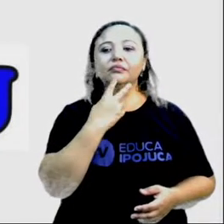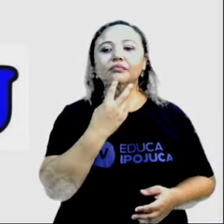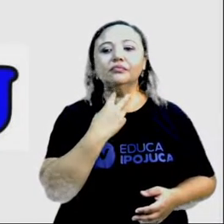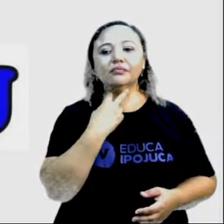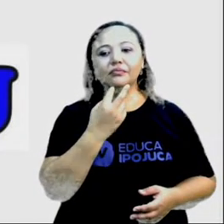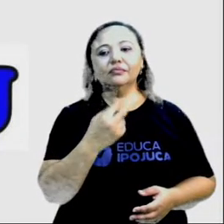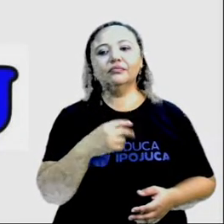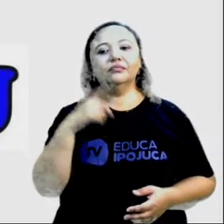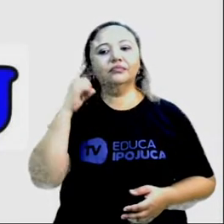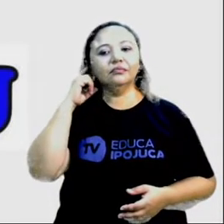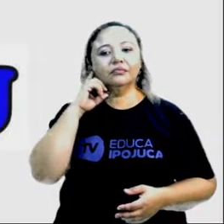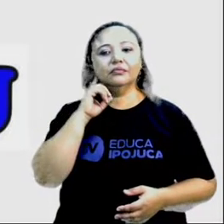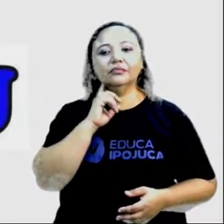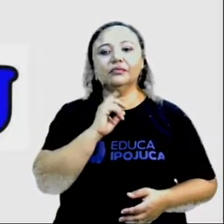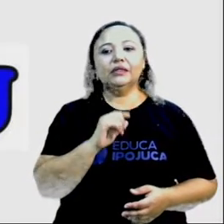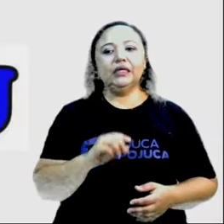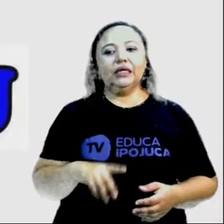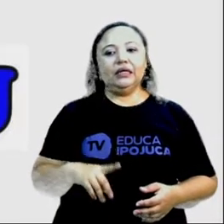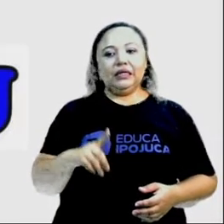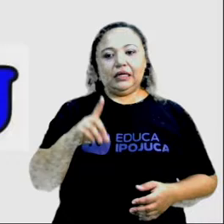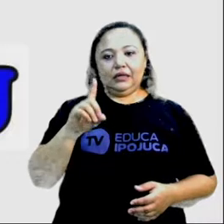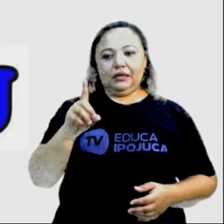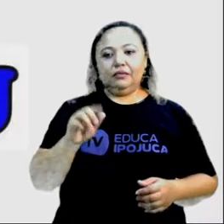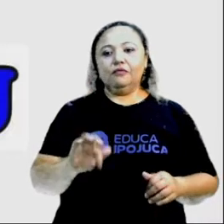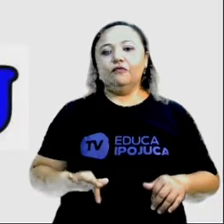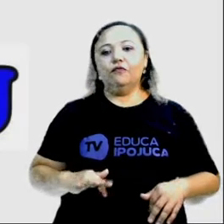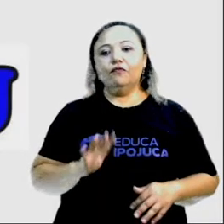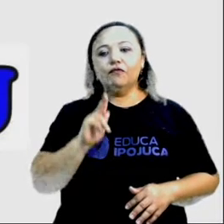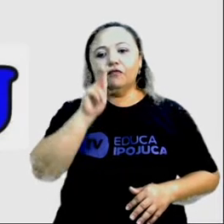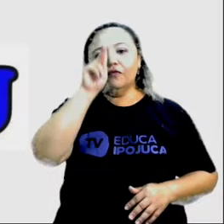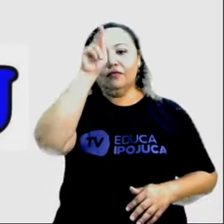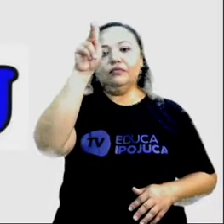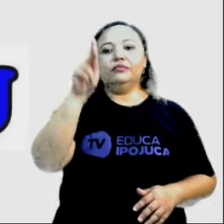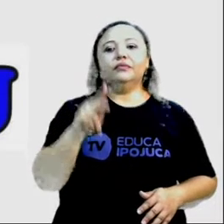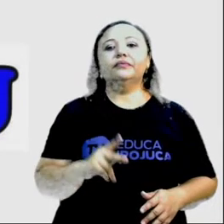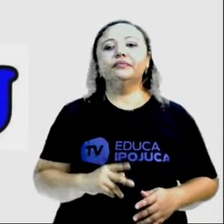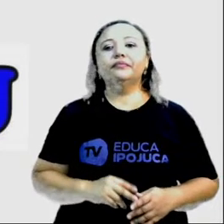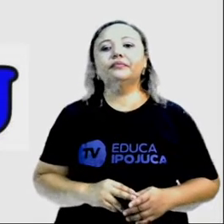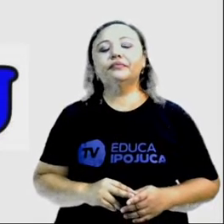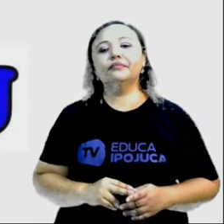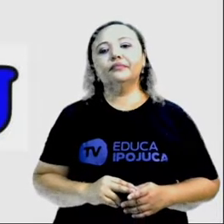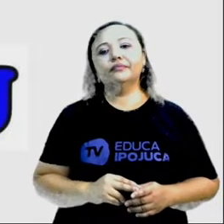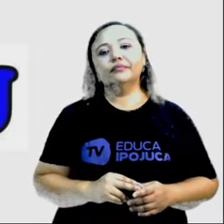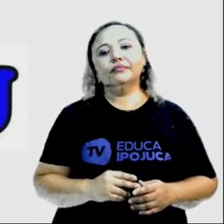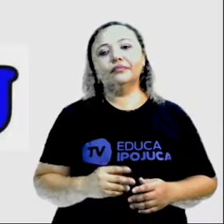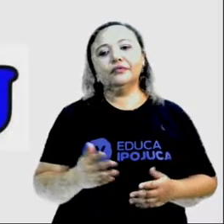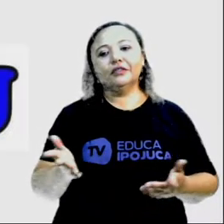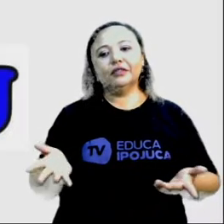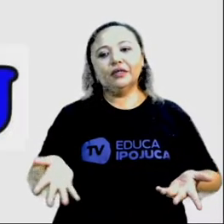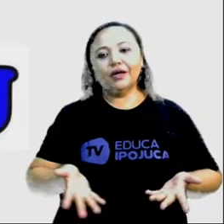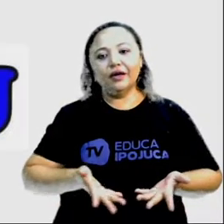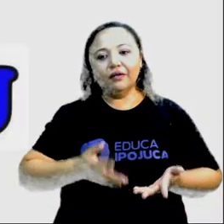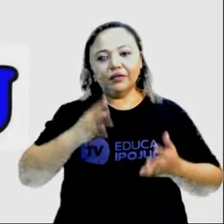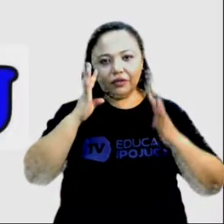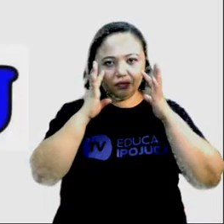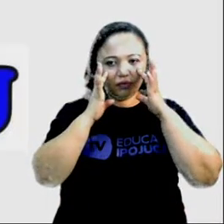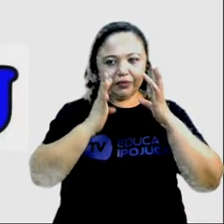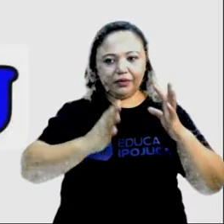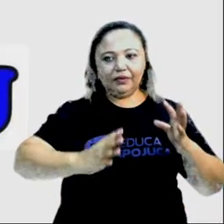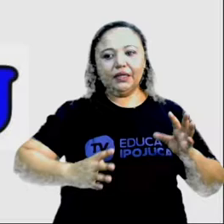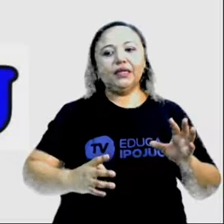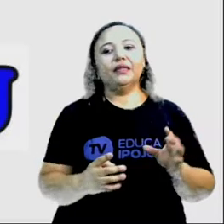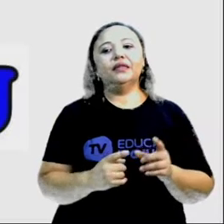D, ela é mais intensa, é mais forte. Já quando formos observar